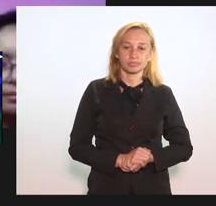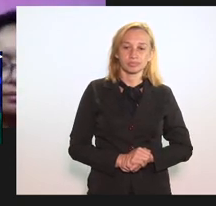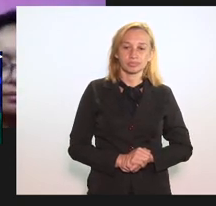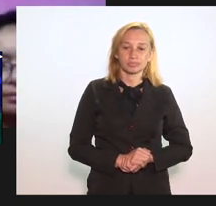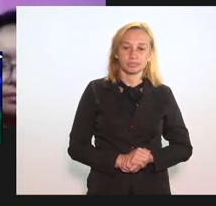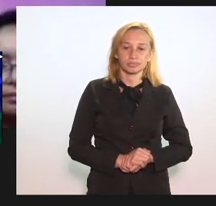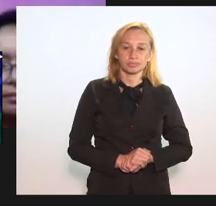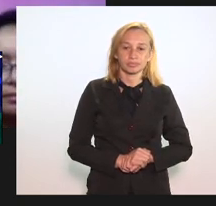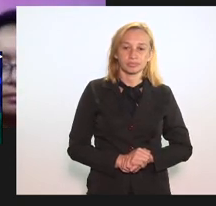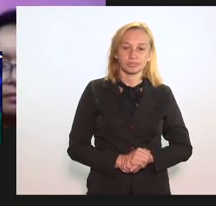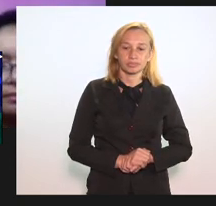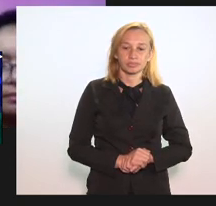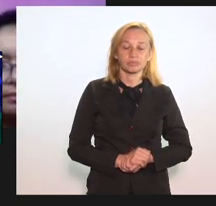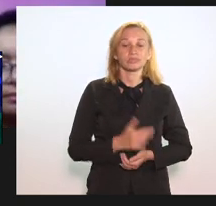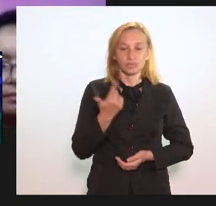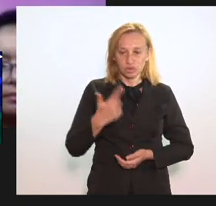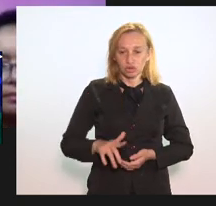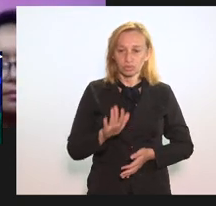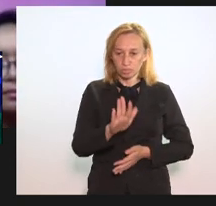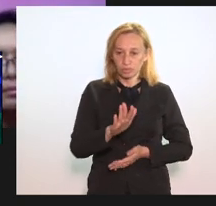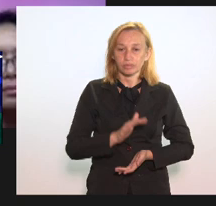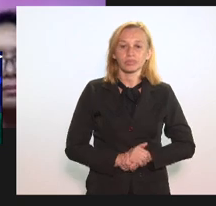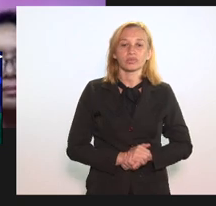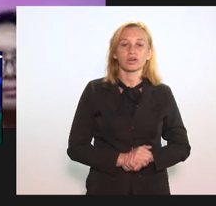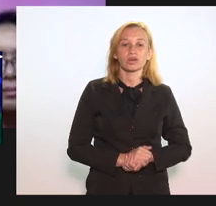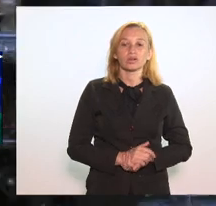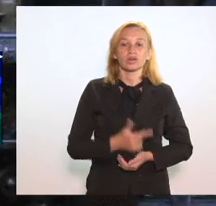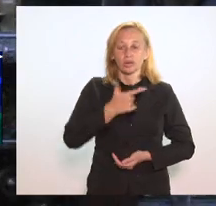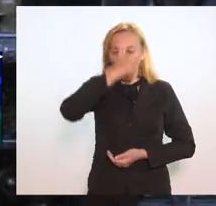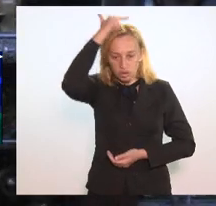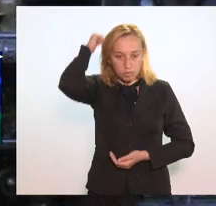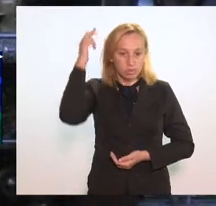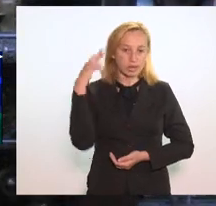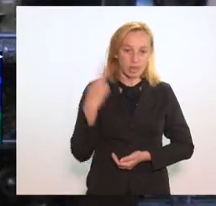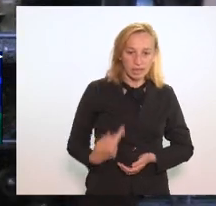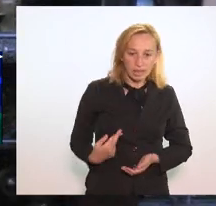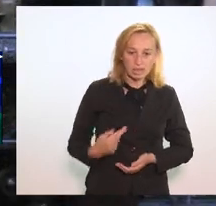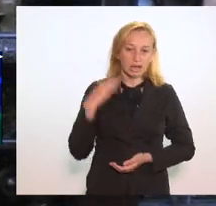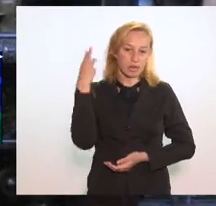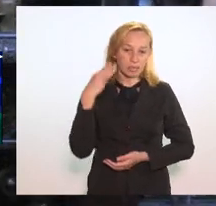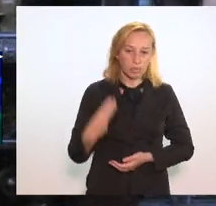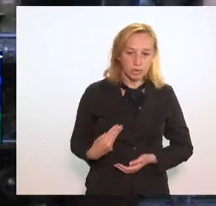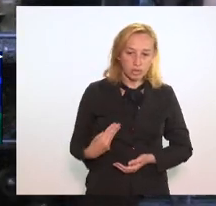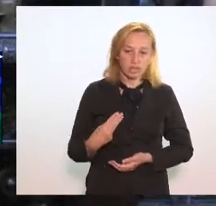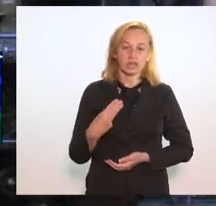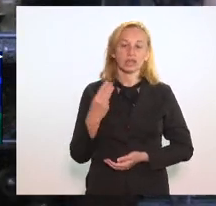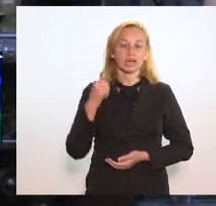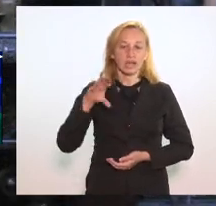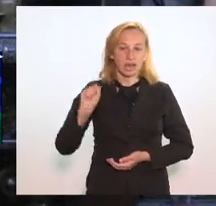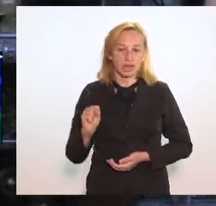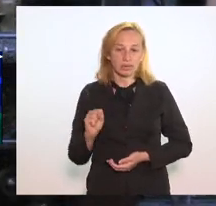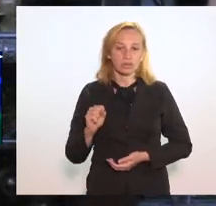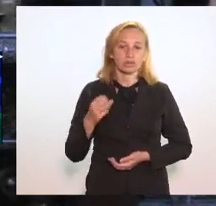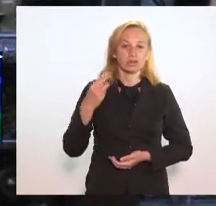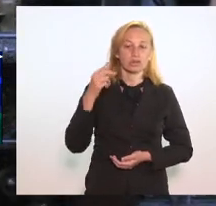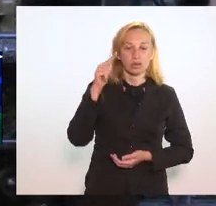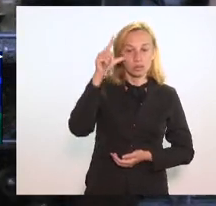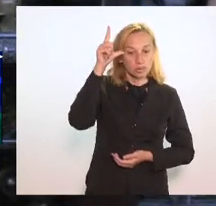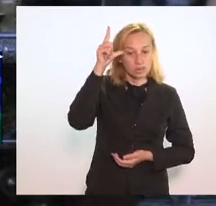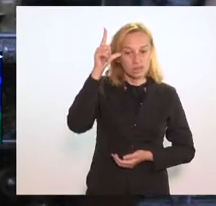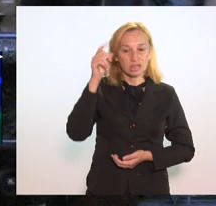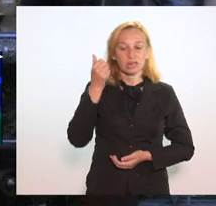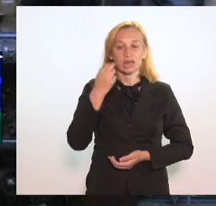e vamos de novo vamos de novo Luiz Paulo Renata Mônica Carlos Macedo Lucinha